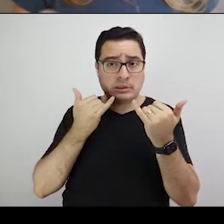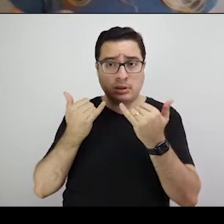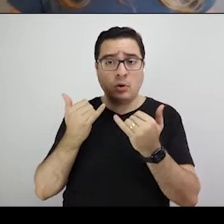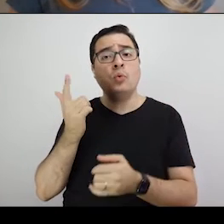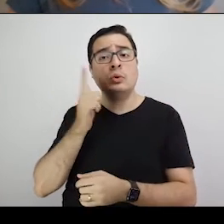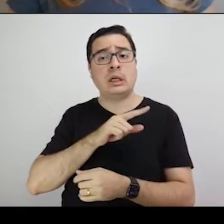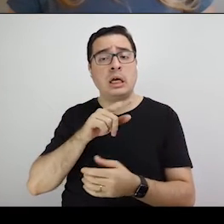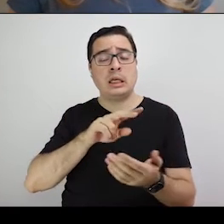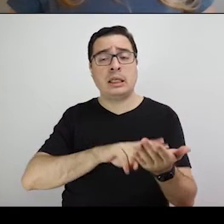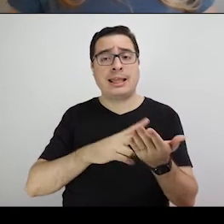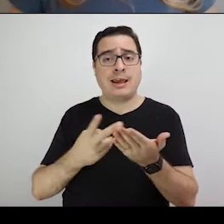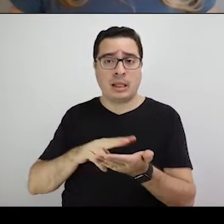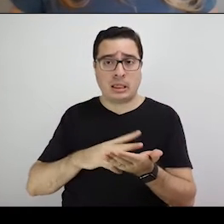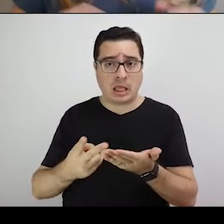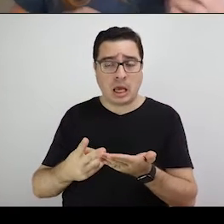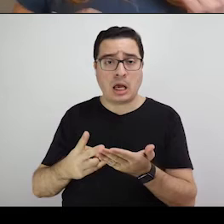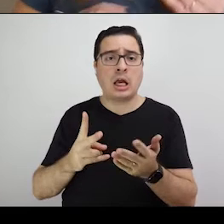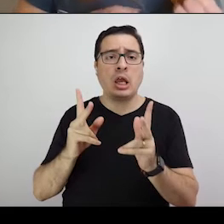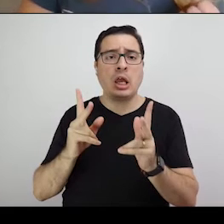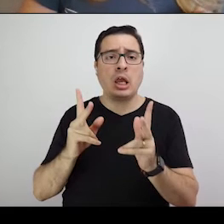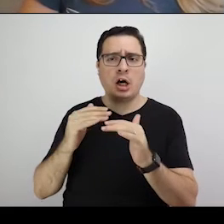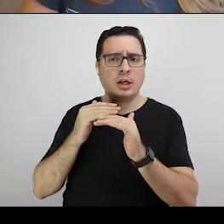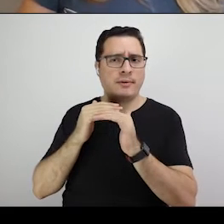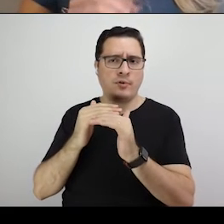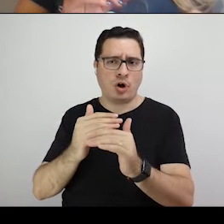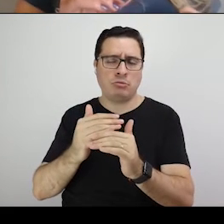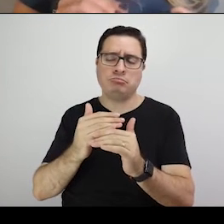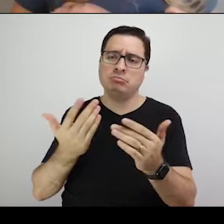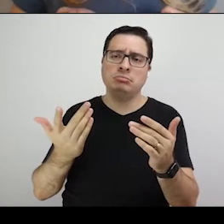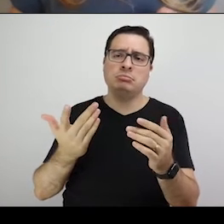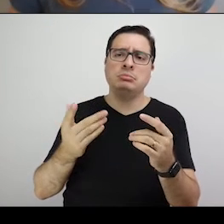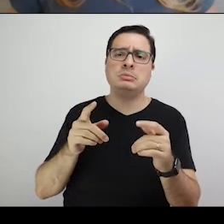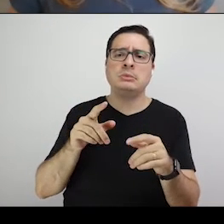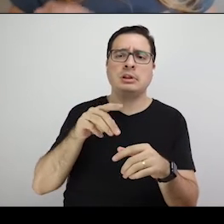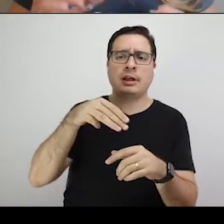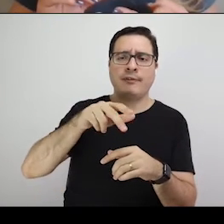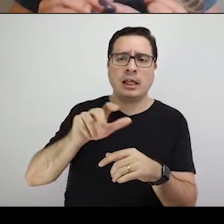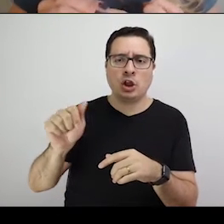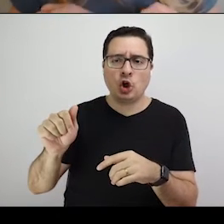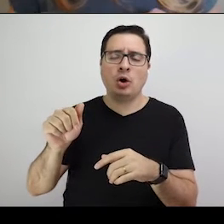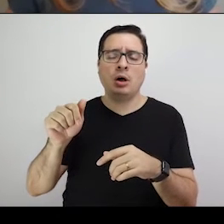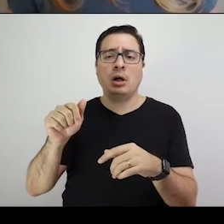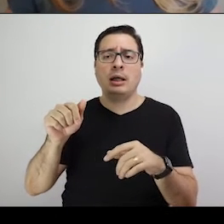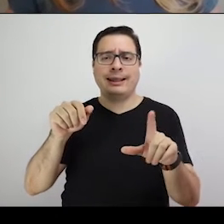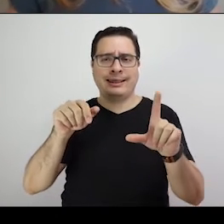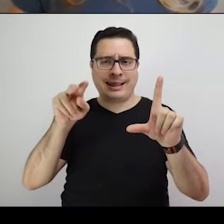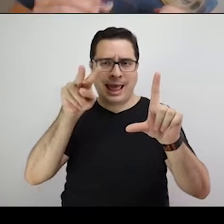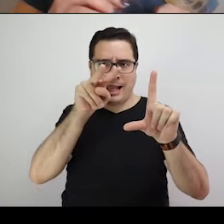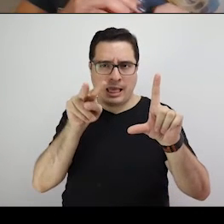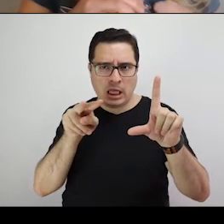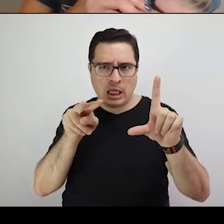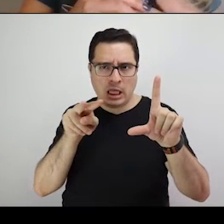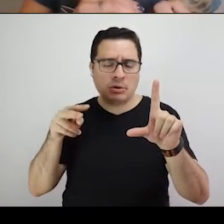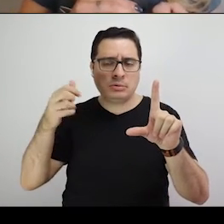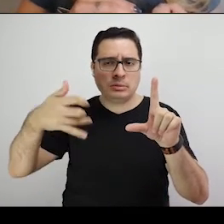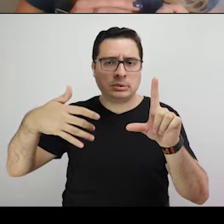e da mesma forma, seja por meio de navegadores, leitores de tela, dispositivos móveis